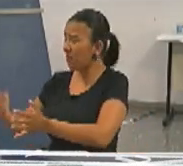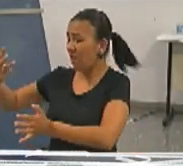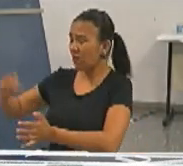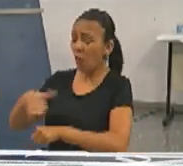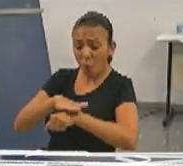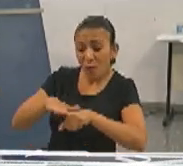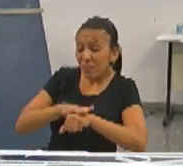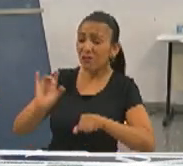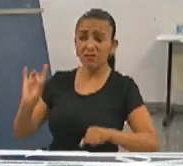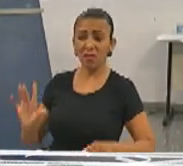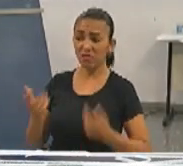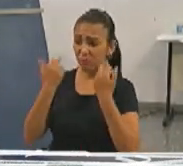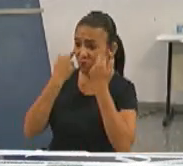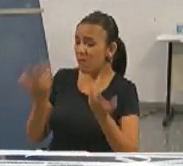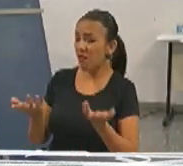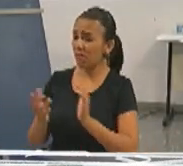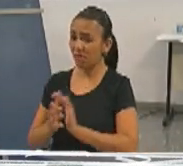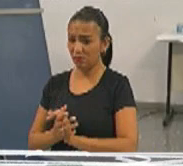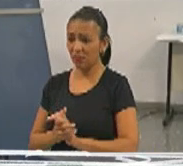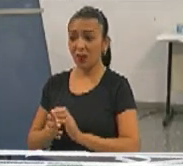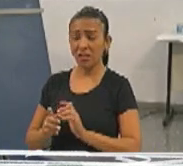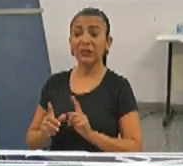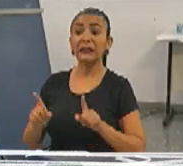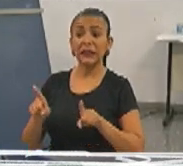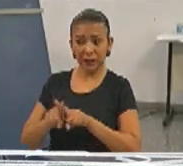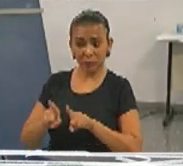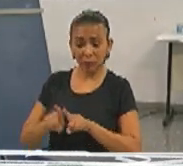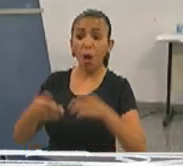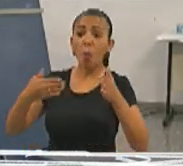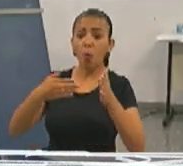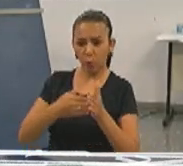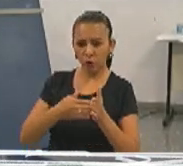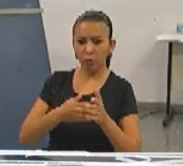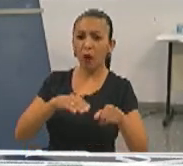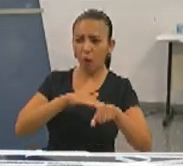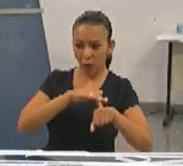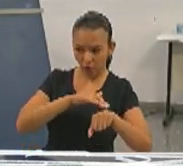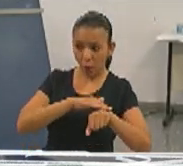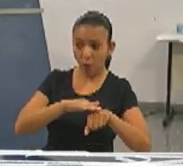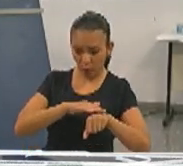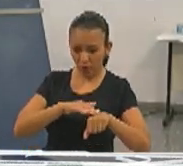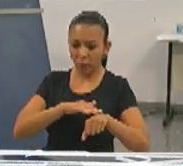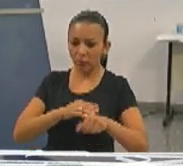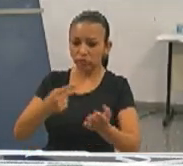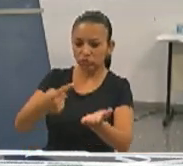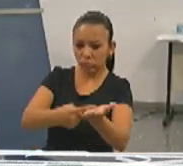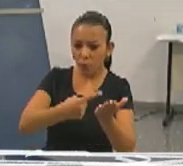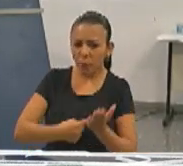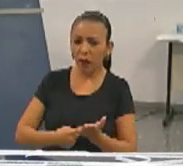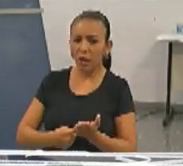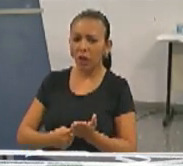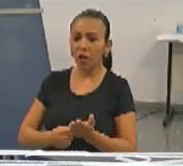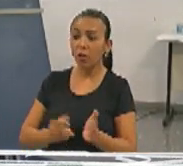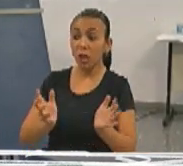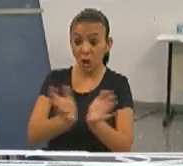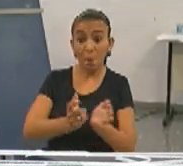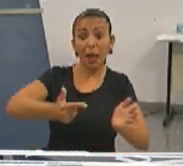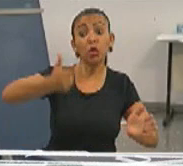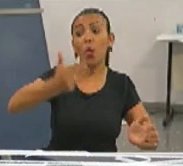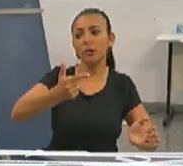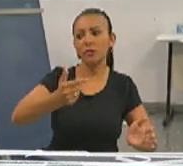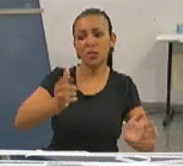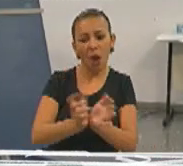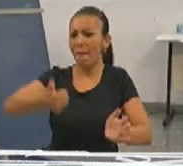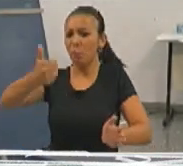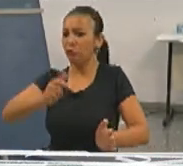chapa 2. Né? Aliás, a última conversa que eu tive em termos de compor com chapas foi com a chapa 2, não com a chapa